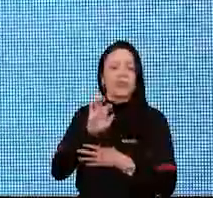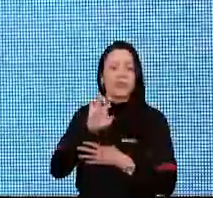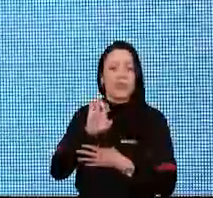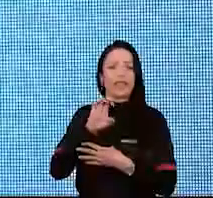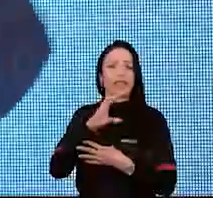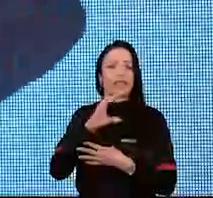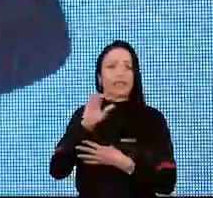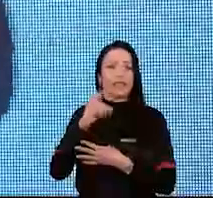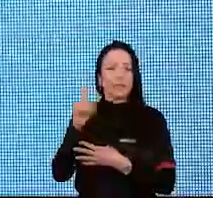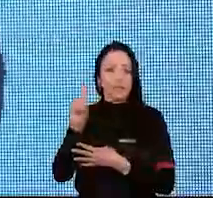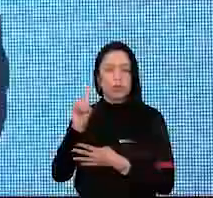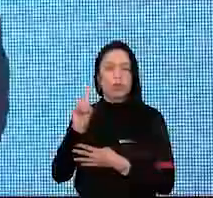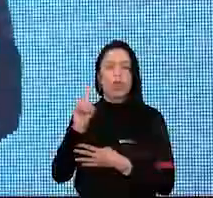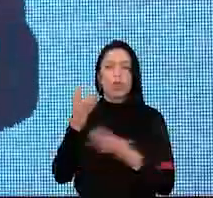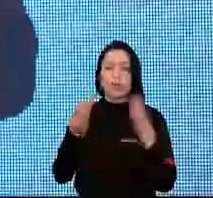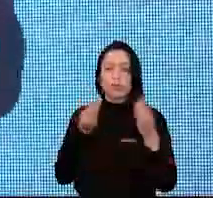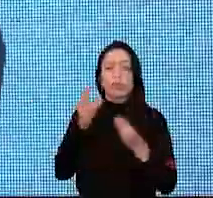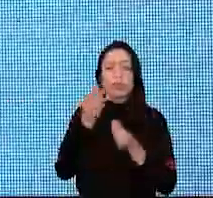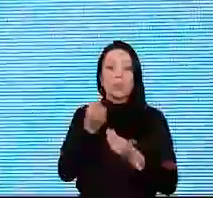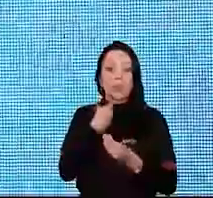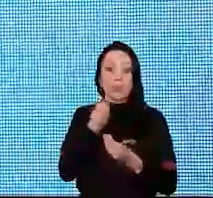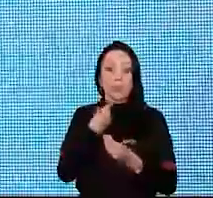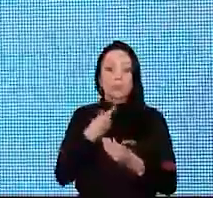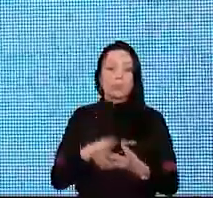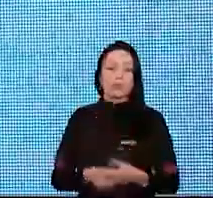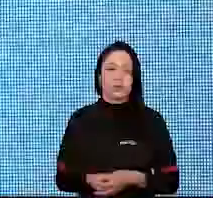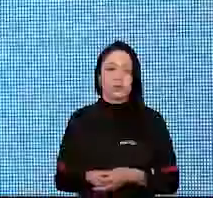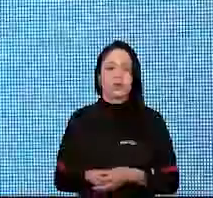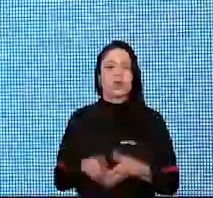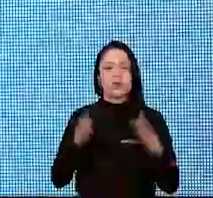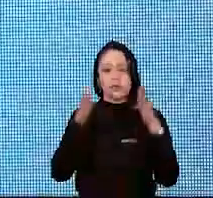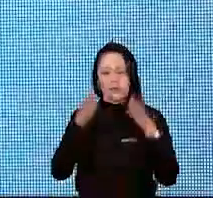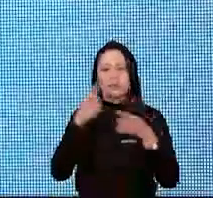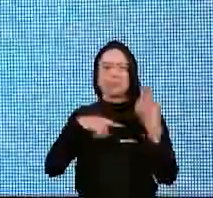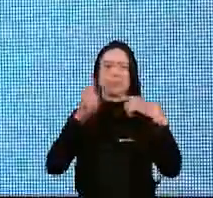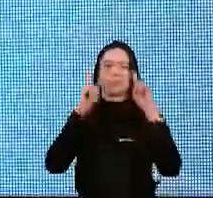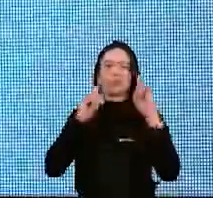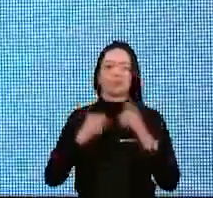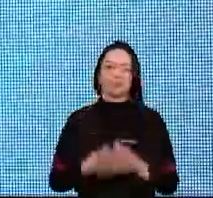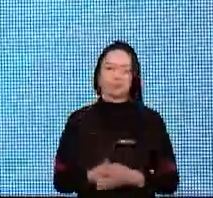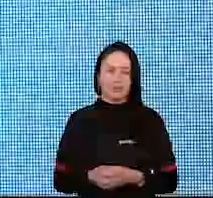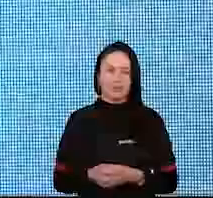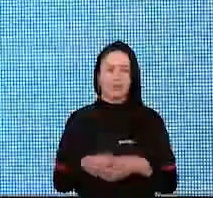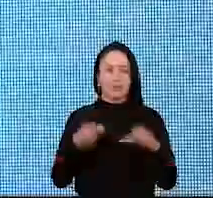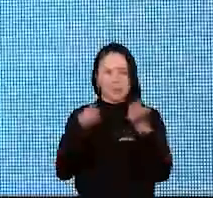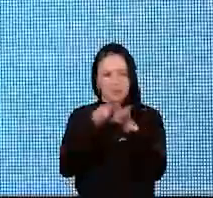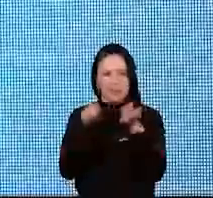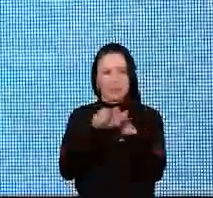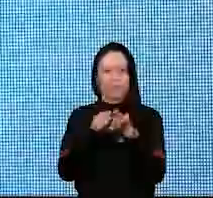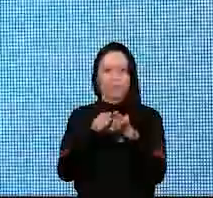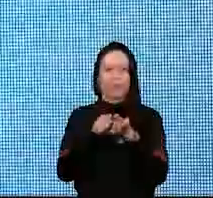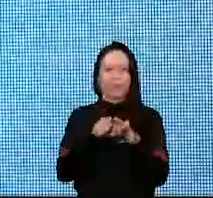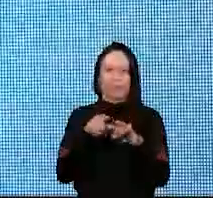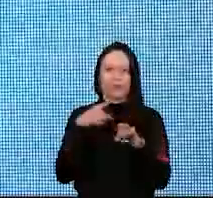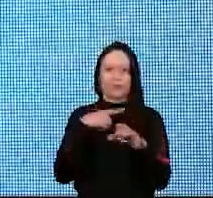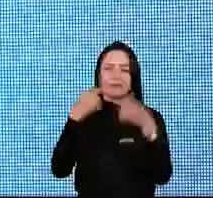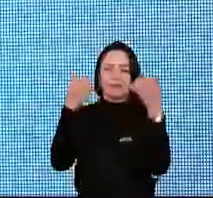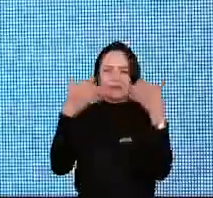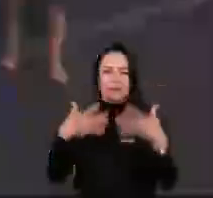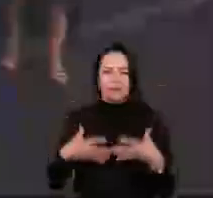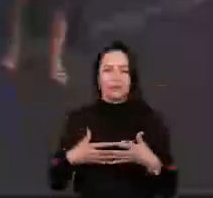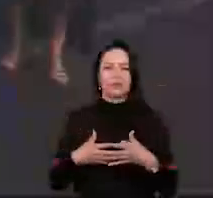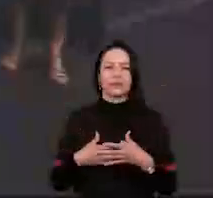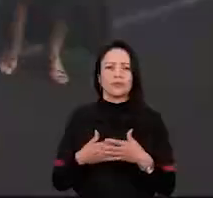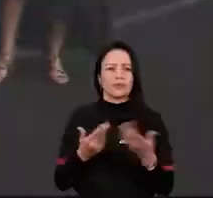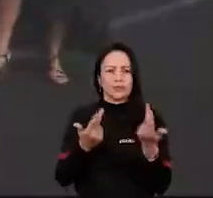pseudomonas com úlcera e vai usar muito corticoide. Mas eu acho que esse é o caminho do sucesso. Eu também tenho esse mesmo posicionamento. Eu acho que